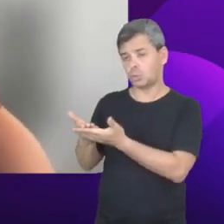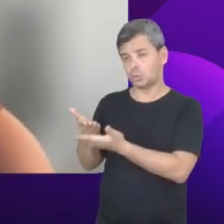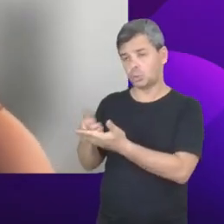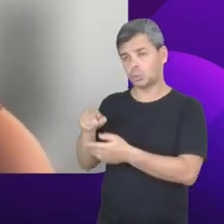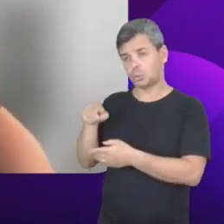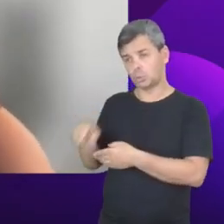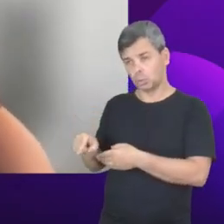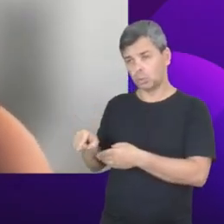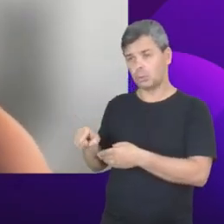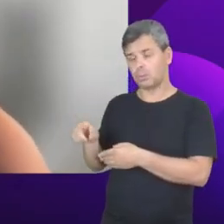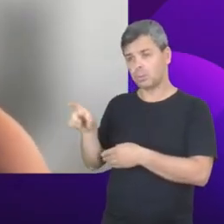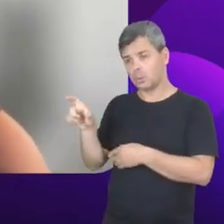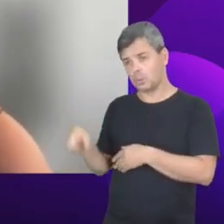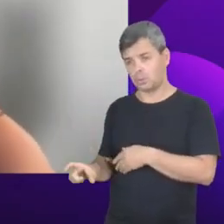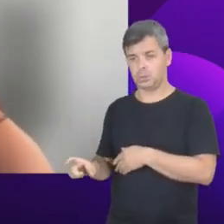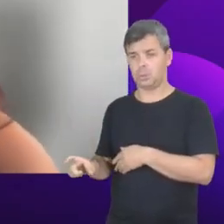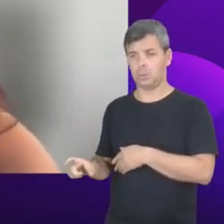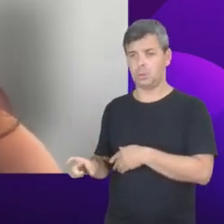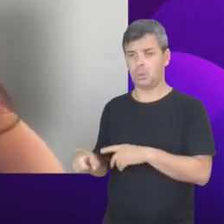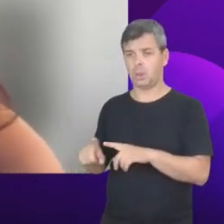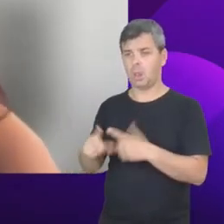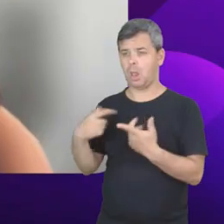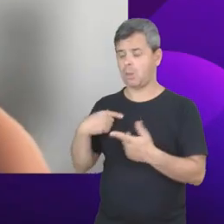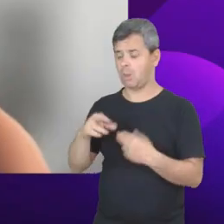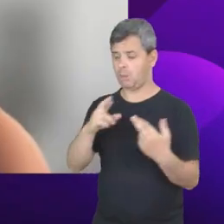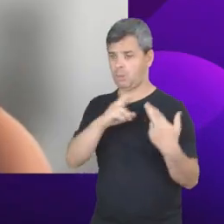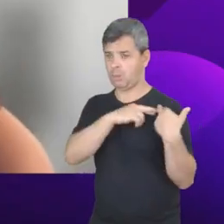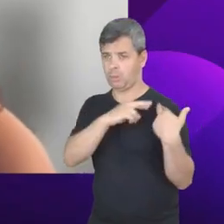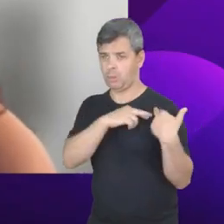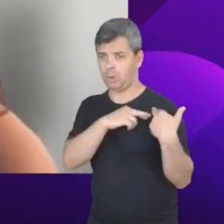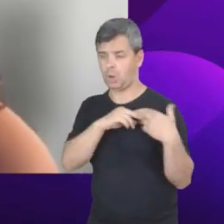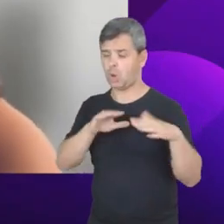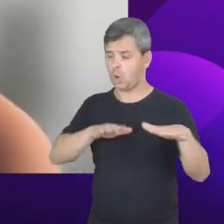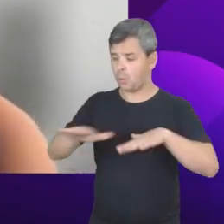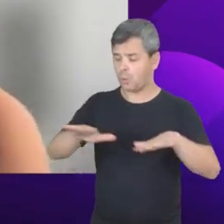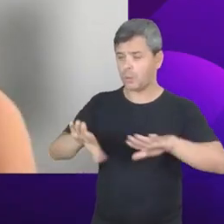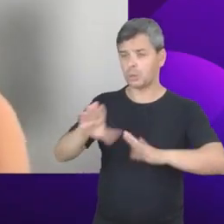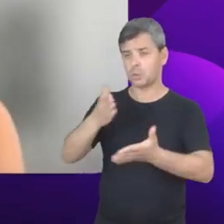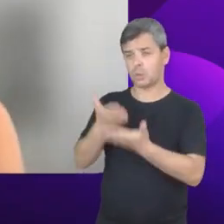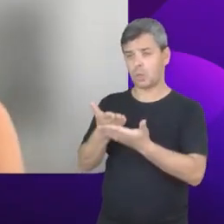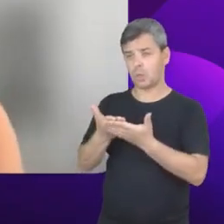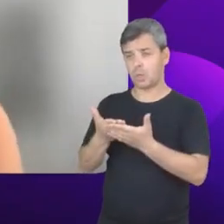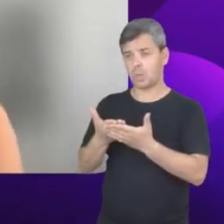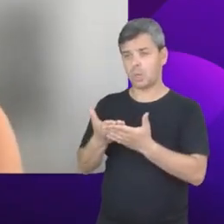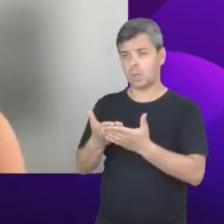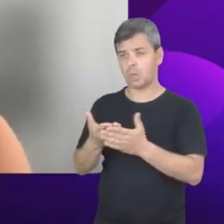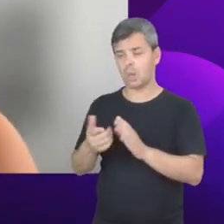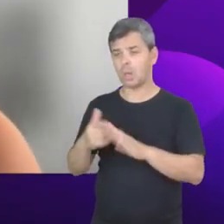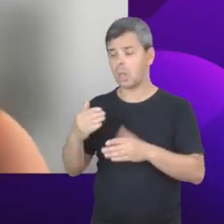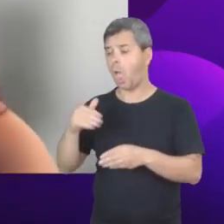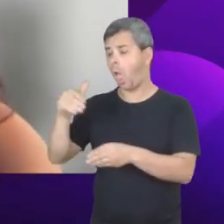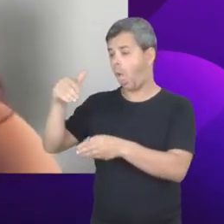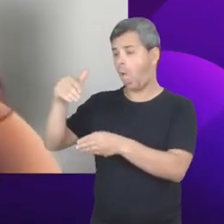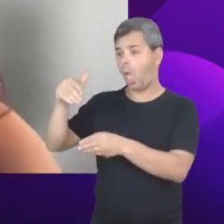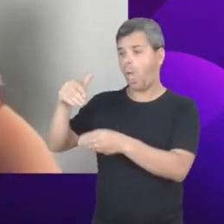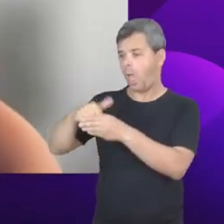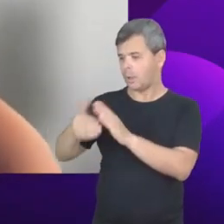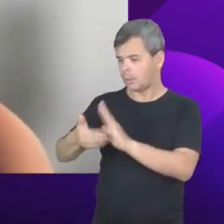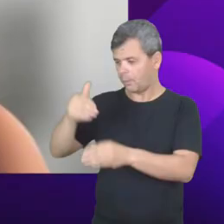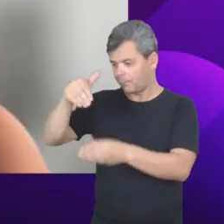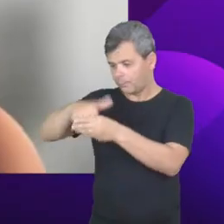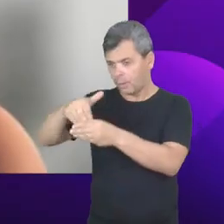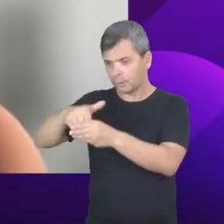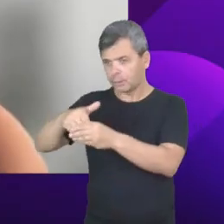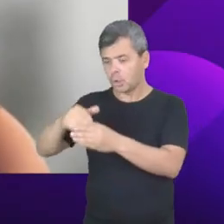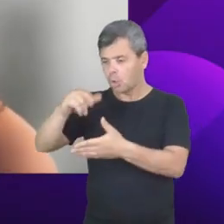e, na verdade, com uma bastante responsabilidade do movimento estudantil, é a tiragem de título aos 16 anos.